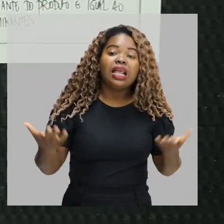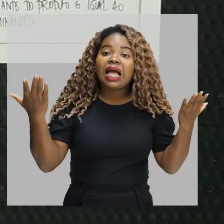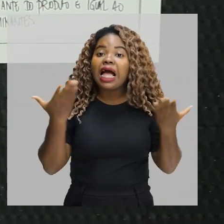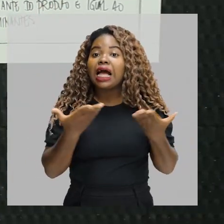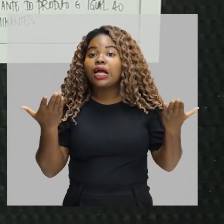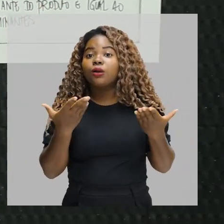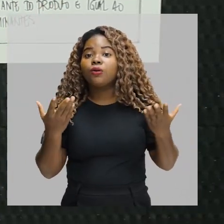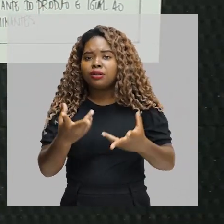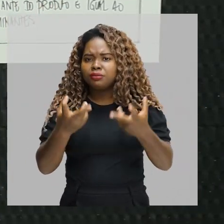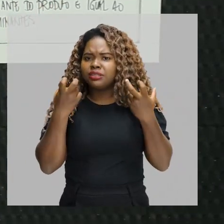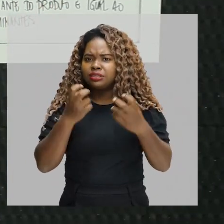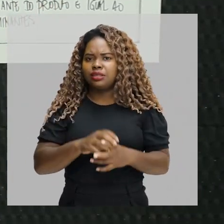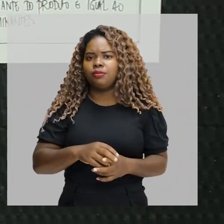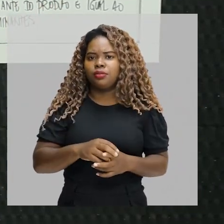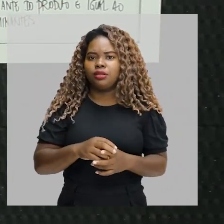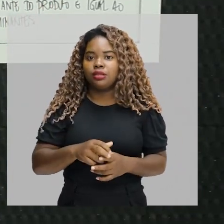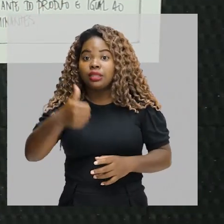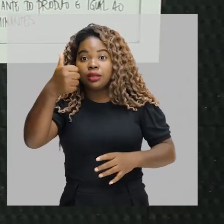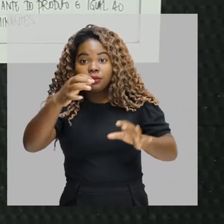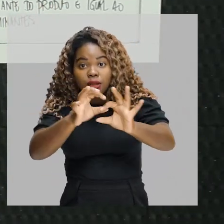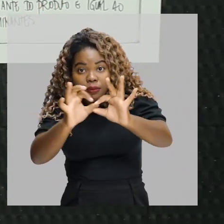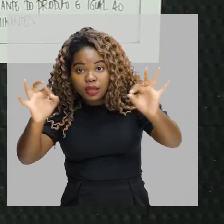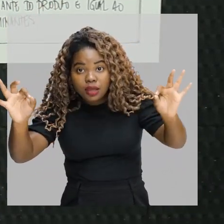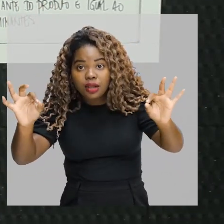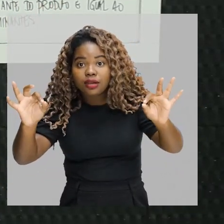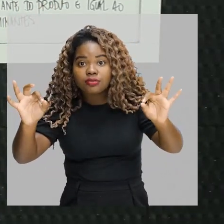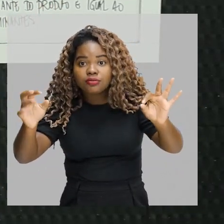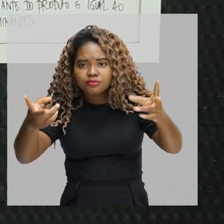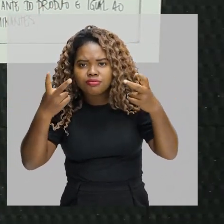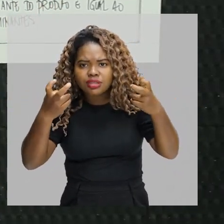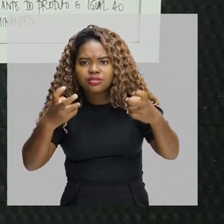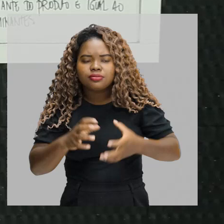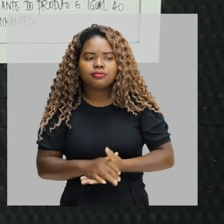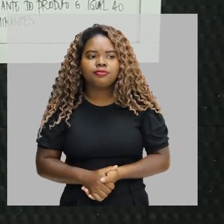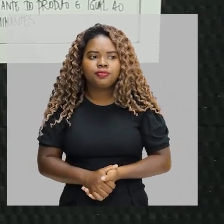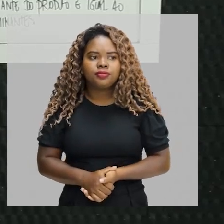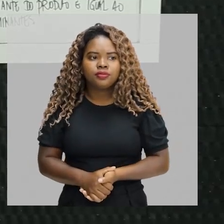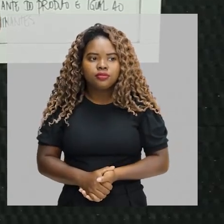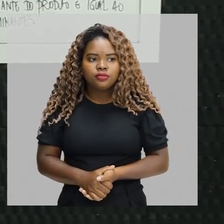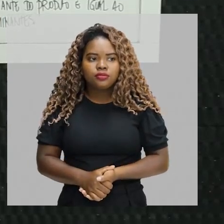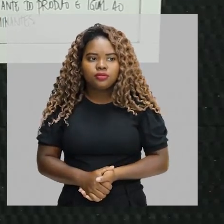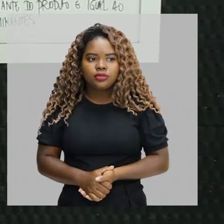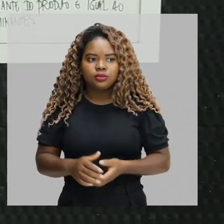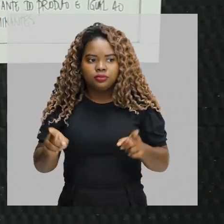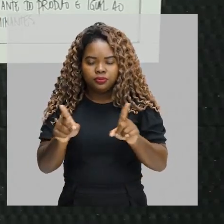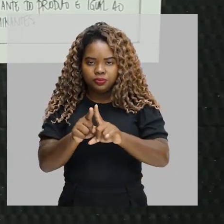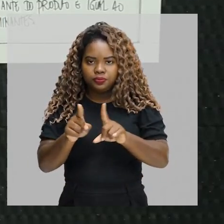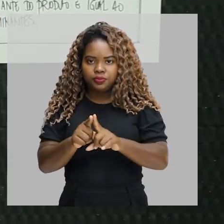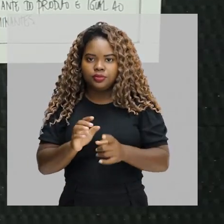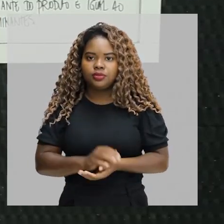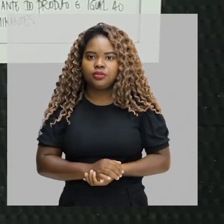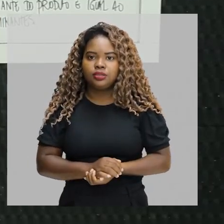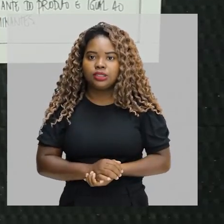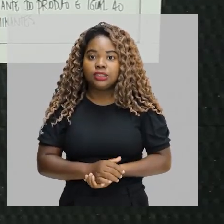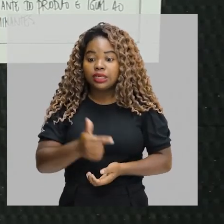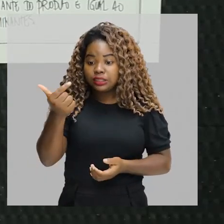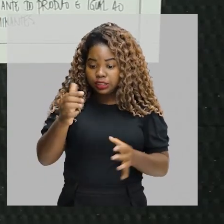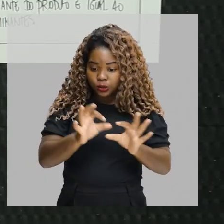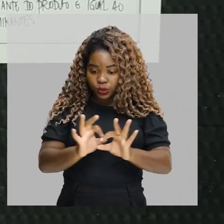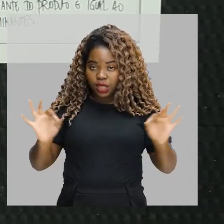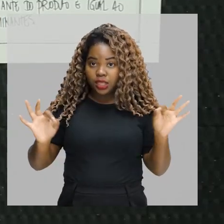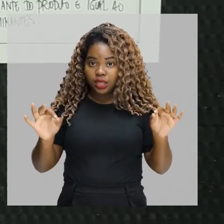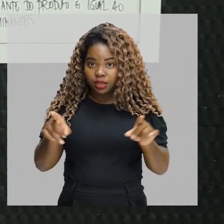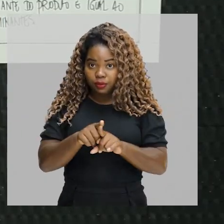nessa linha 1. Dê uma olhada aqui nessa linha 1 e dê uma olhada nessa linha 2.